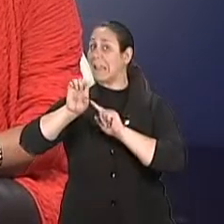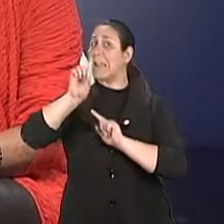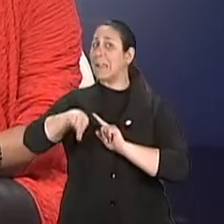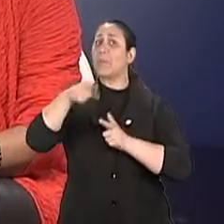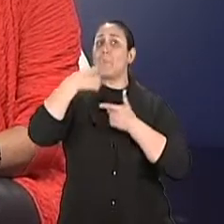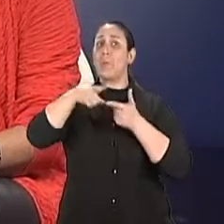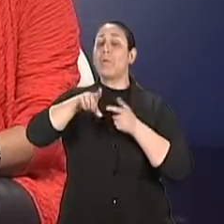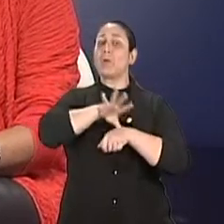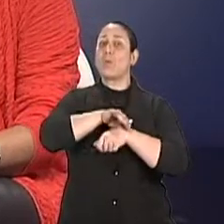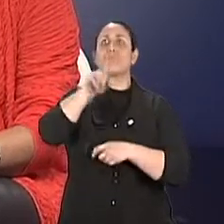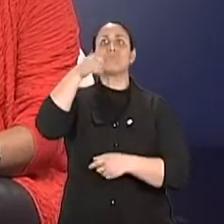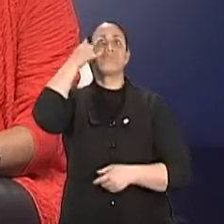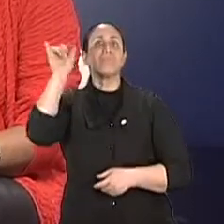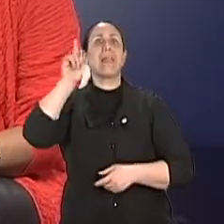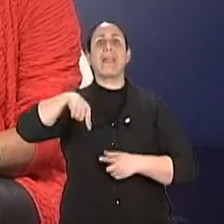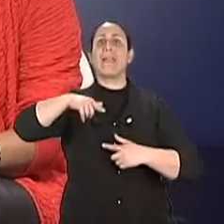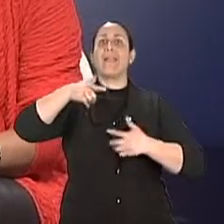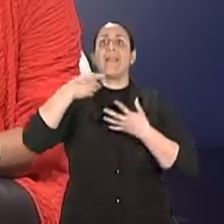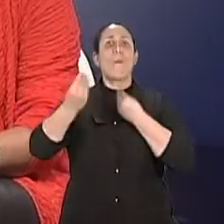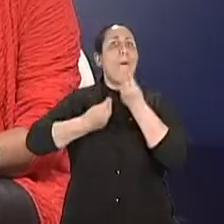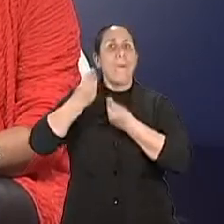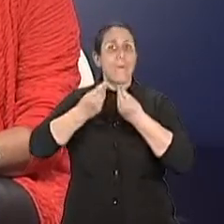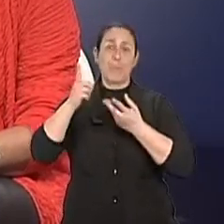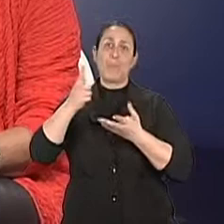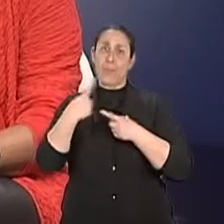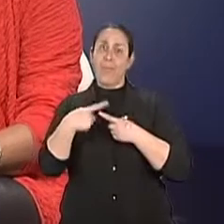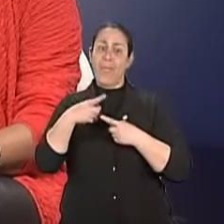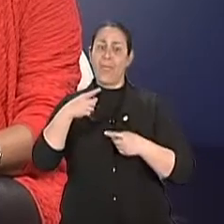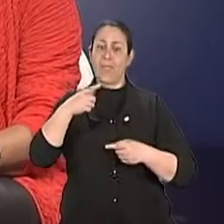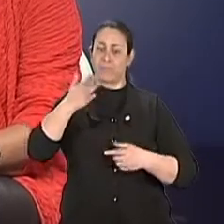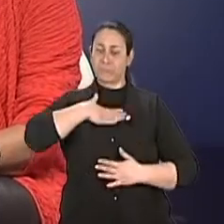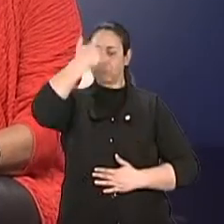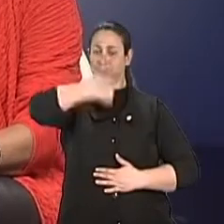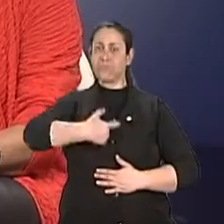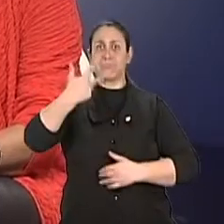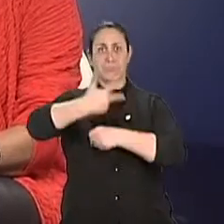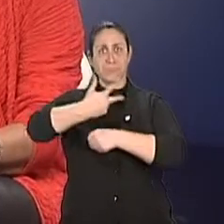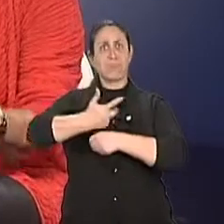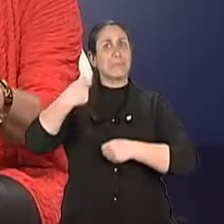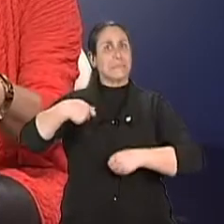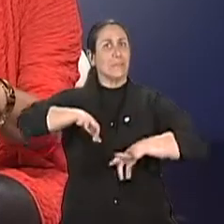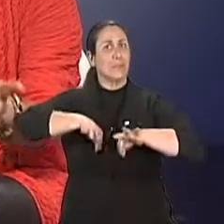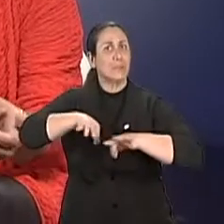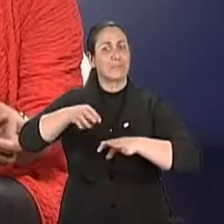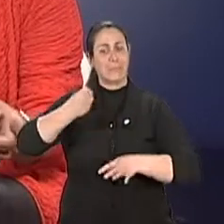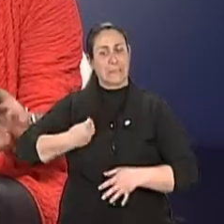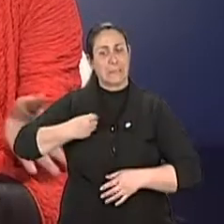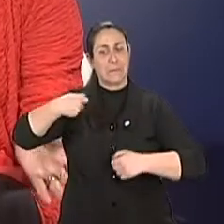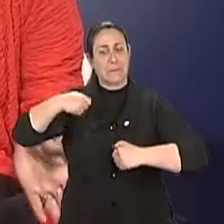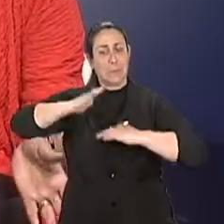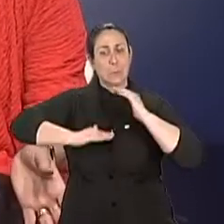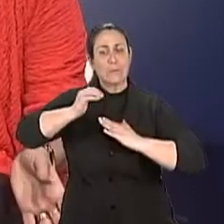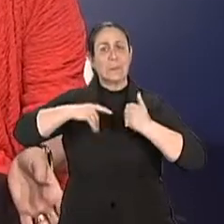É uma construção de um projeto de vida para uma terceira idade mais sadia. Antigamente não se falava nisso,